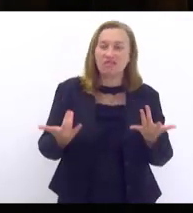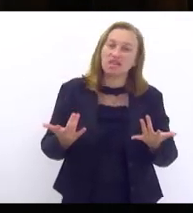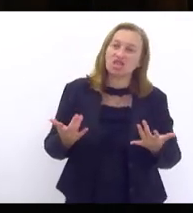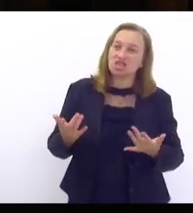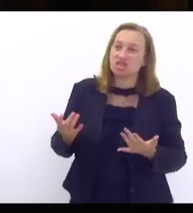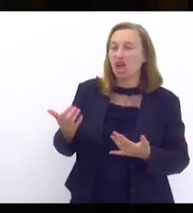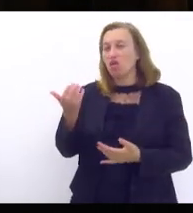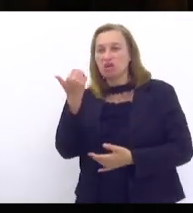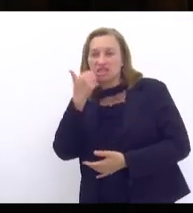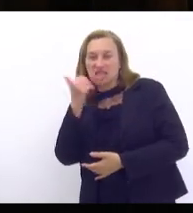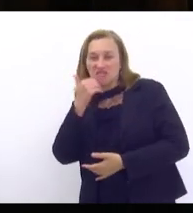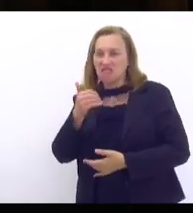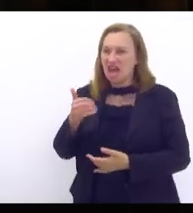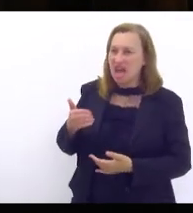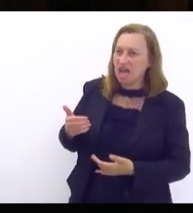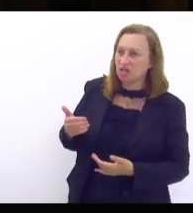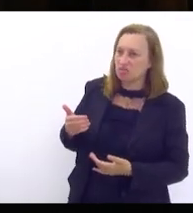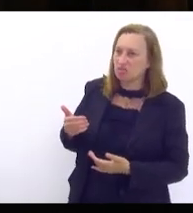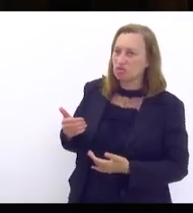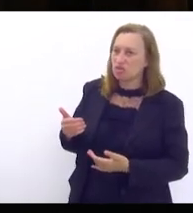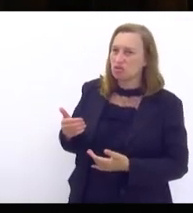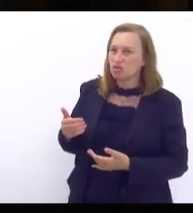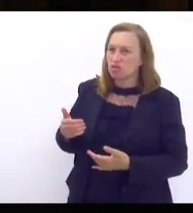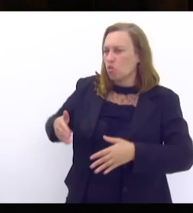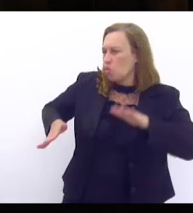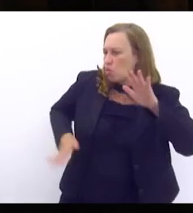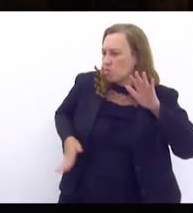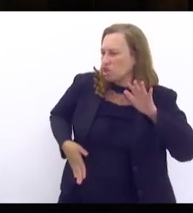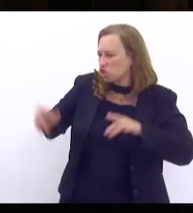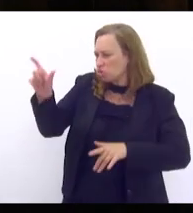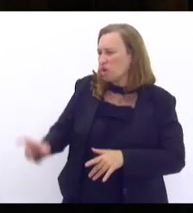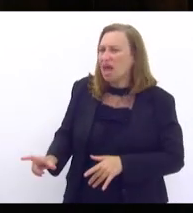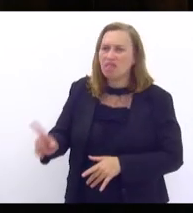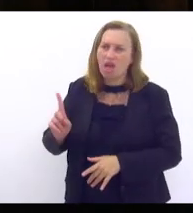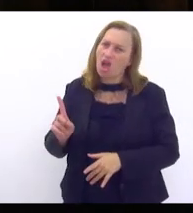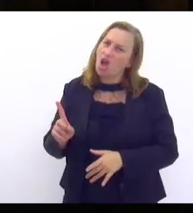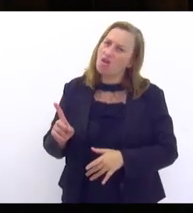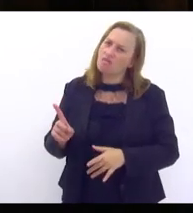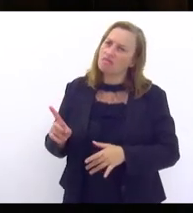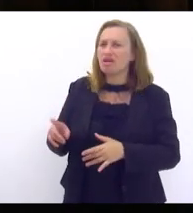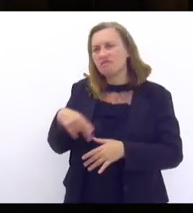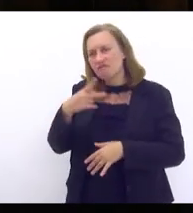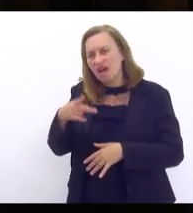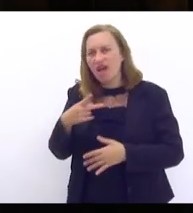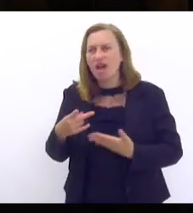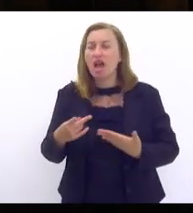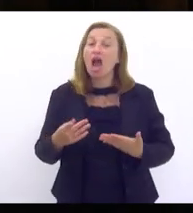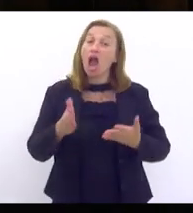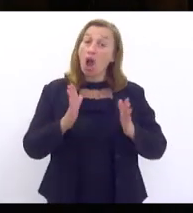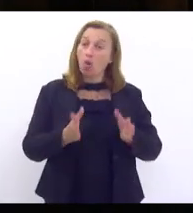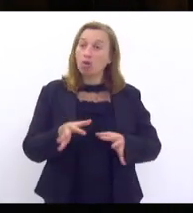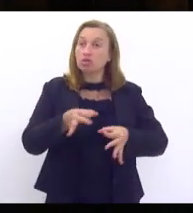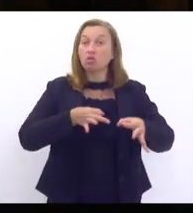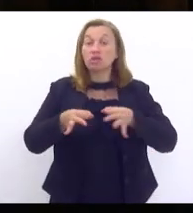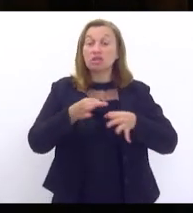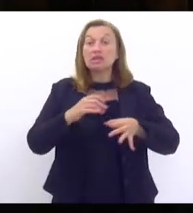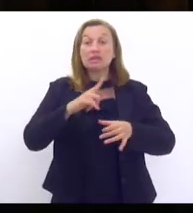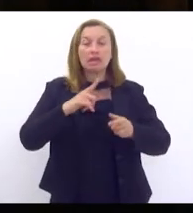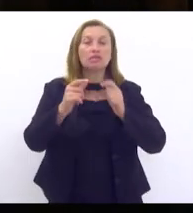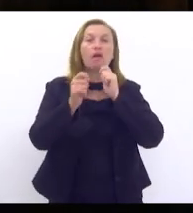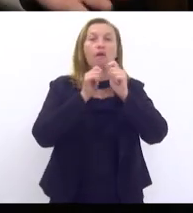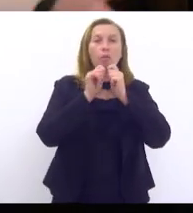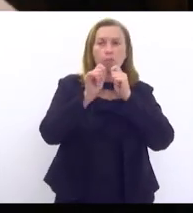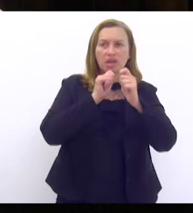tráfico, pô, tadinho, vai ficar com uma imagem ruim pro mundo afora, o tráfico. Então, agora eles estão tão organizados que até a assessoria de imprensa